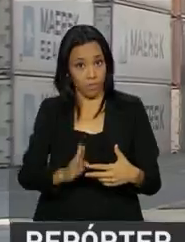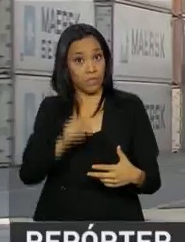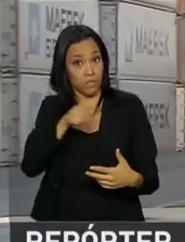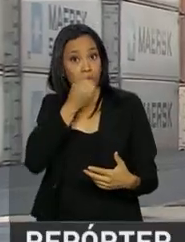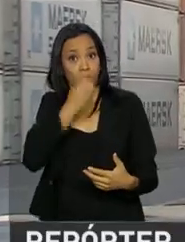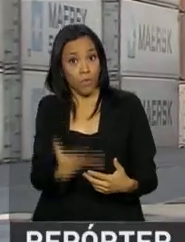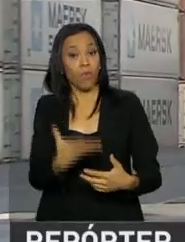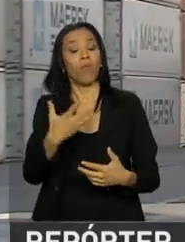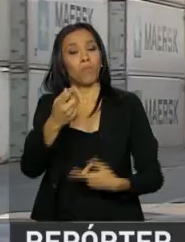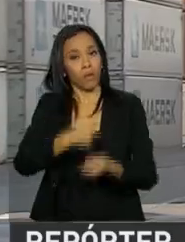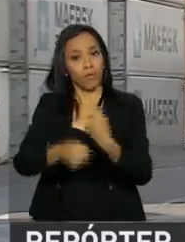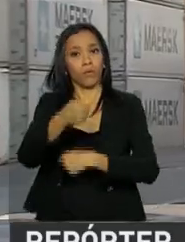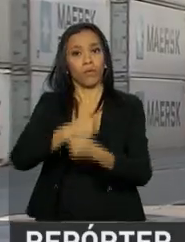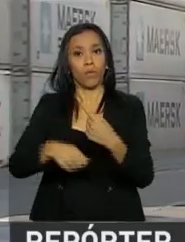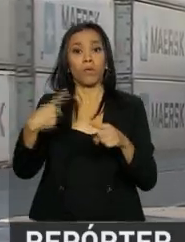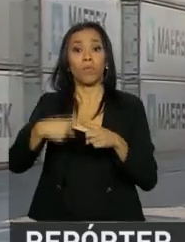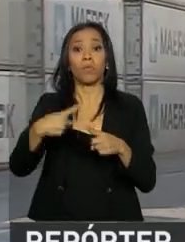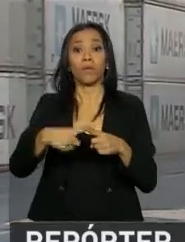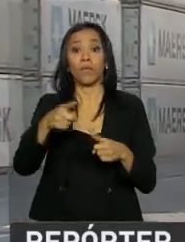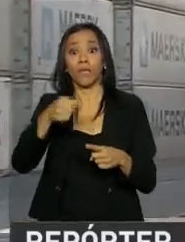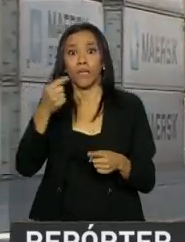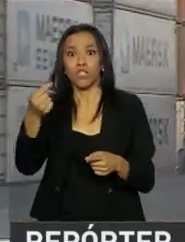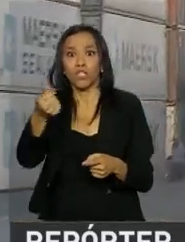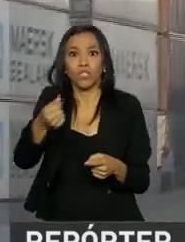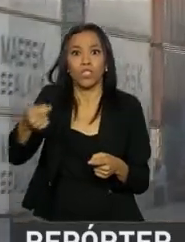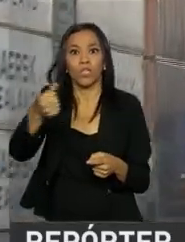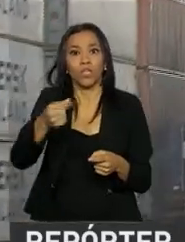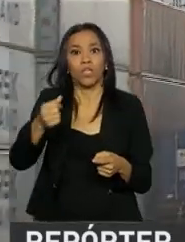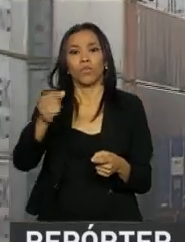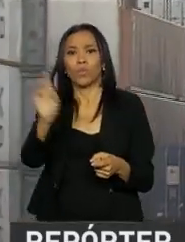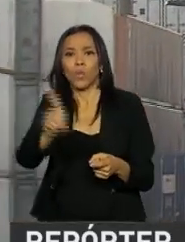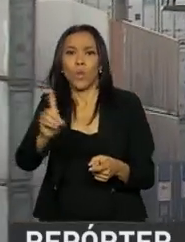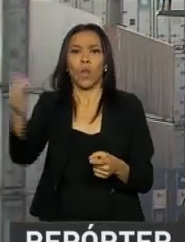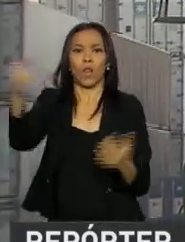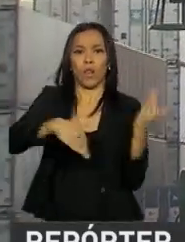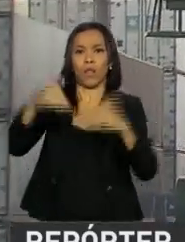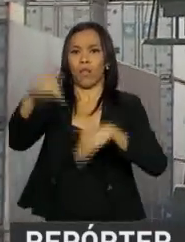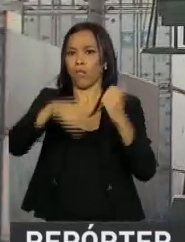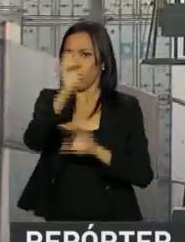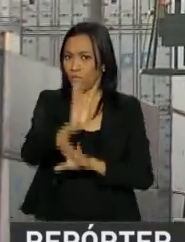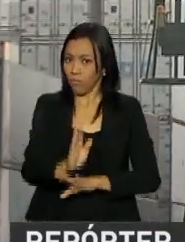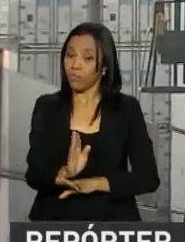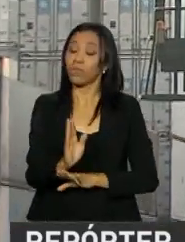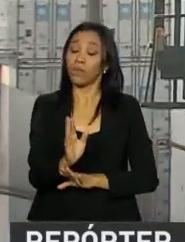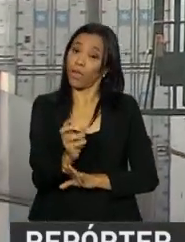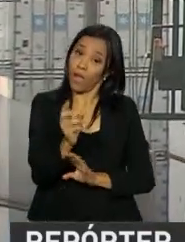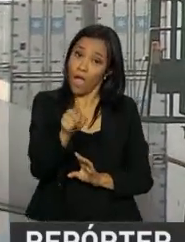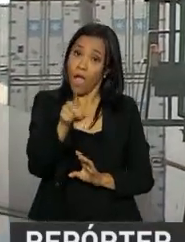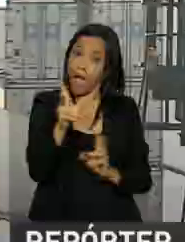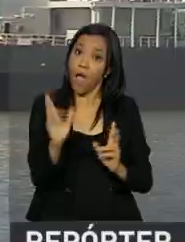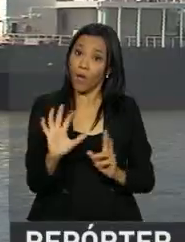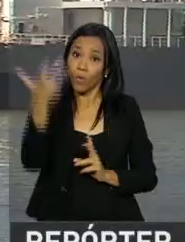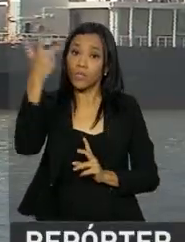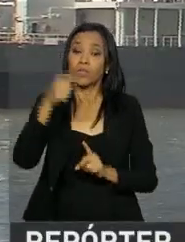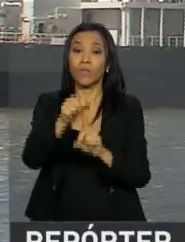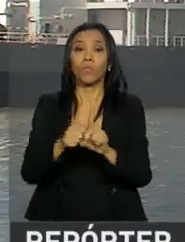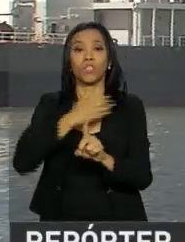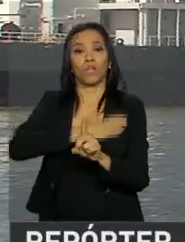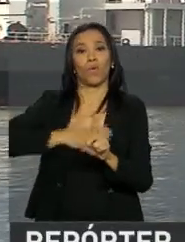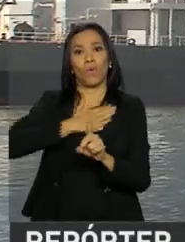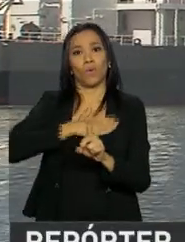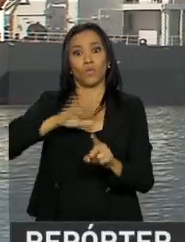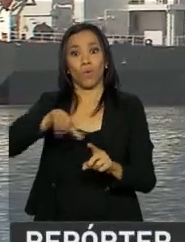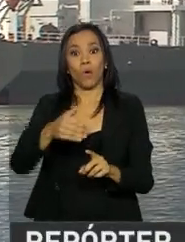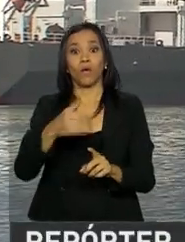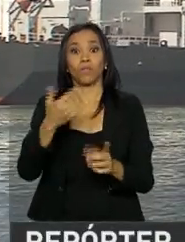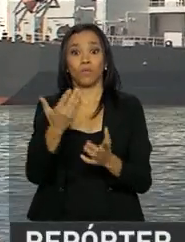economia. Isso porque atrai moeda estrangeira e ajuda na geração de empregos. Foi isso que aconteceu no mês de agosto, quando os números da